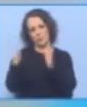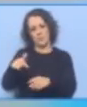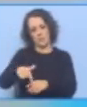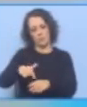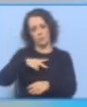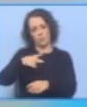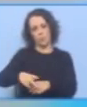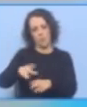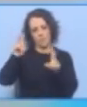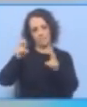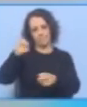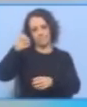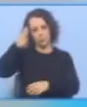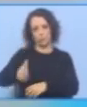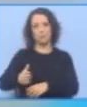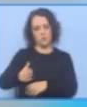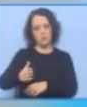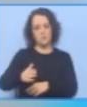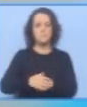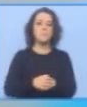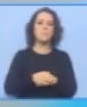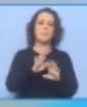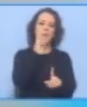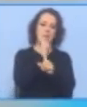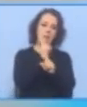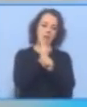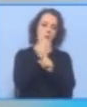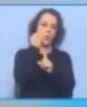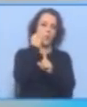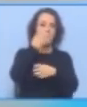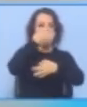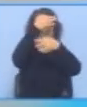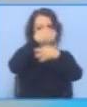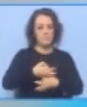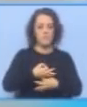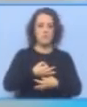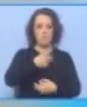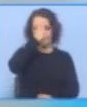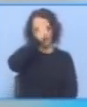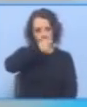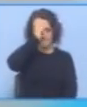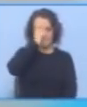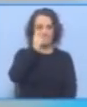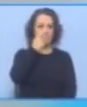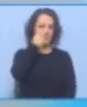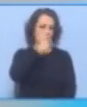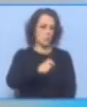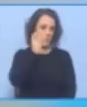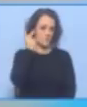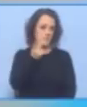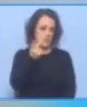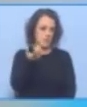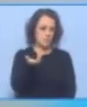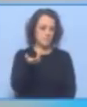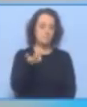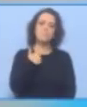Portugal. Continuando neste paradigma da afirmação da dignidade da vida humana, pedia-lhe